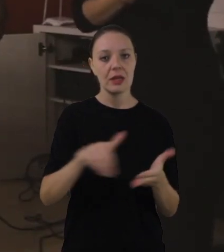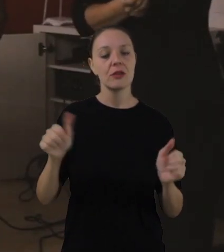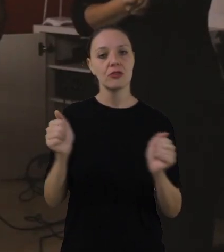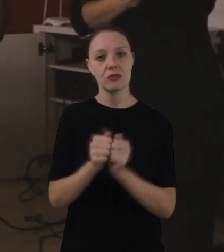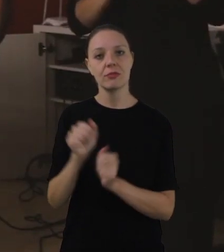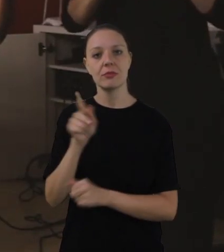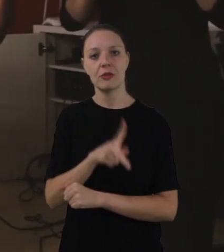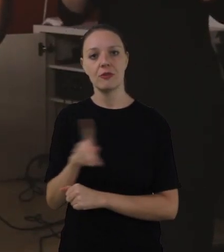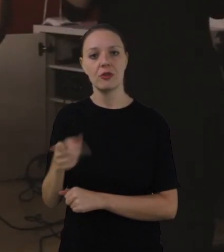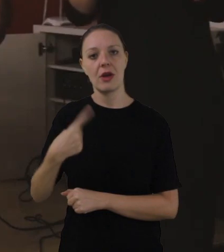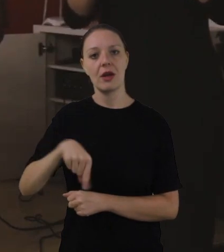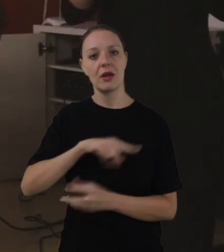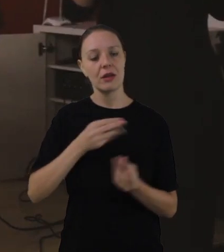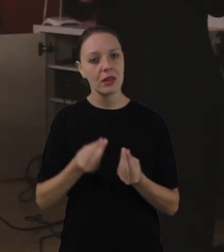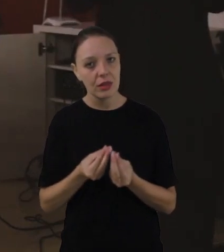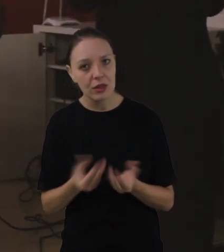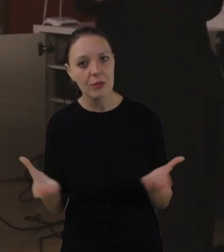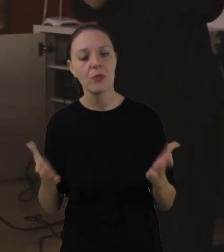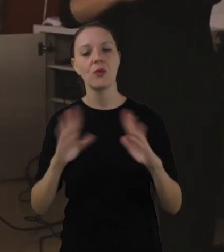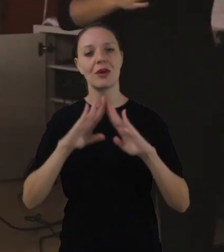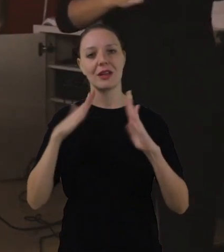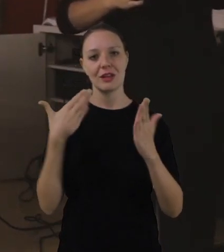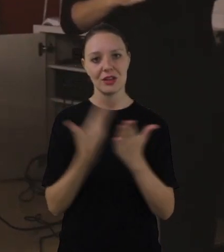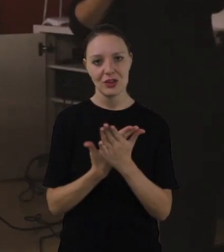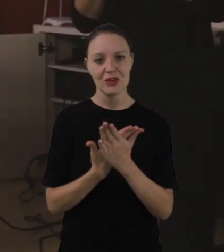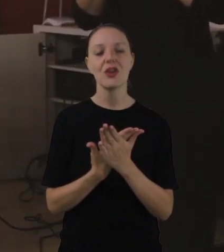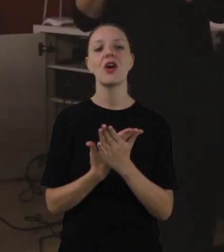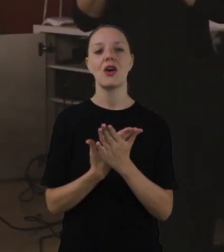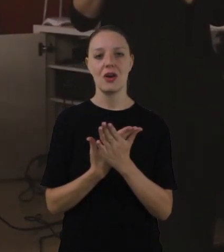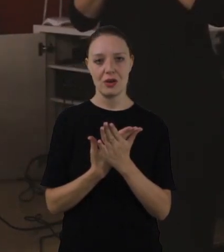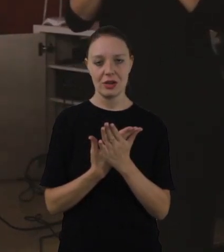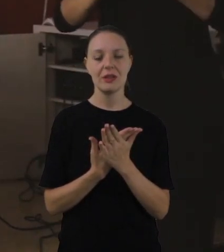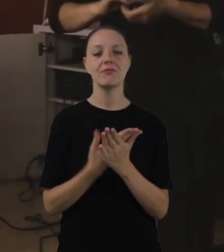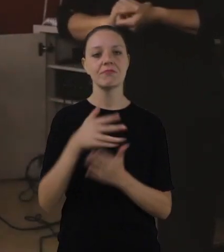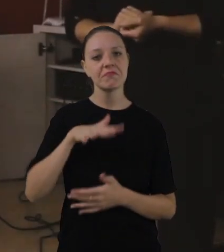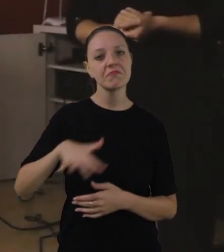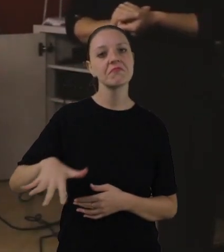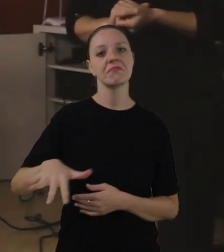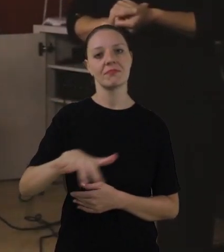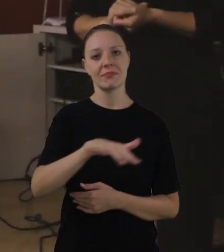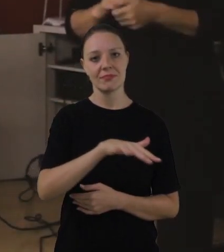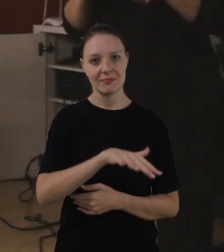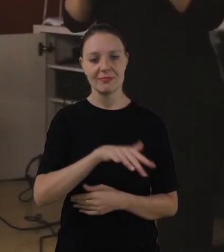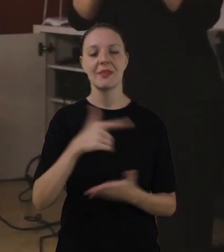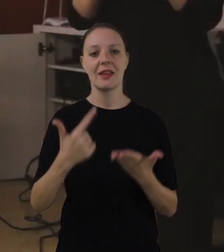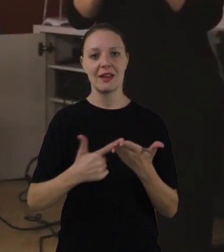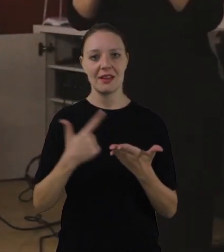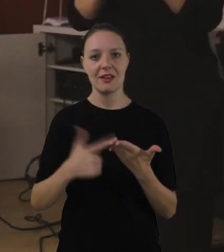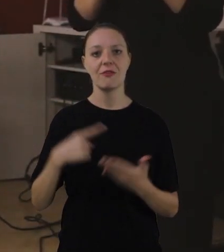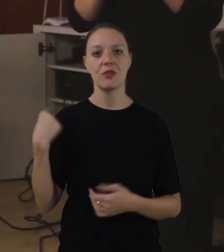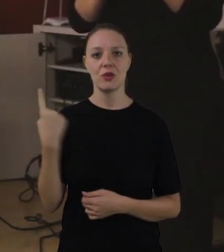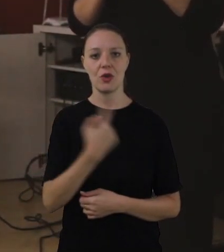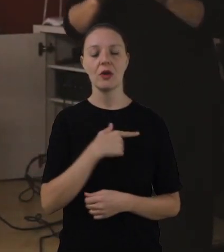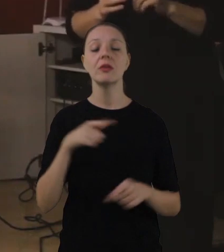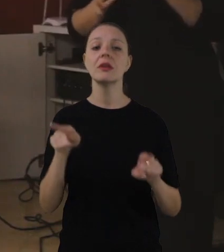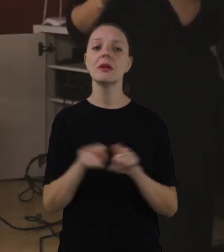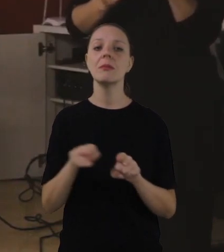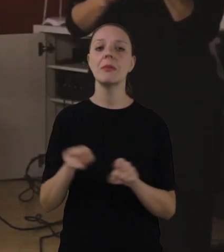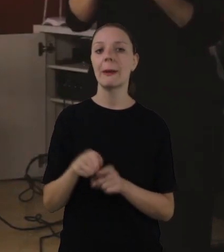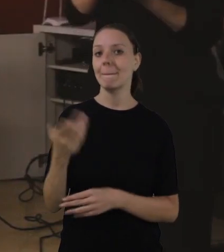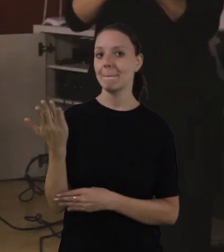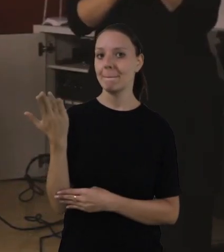todas as escolas locais também, o livro Guardiões das Águas. E também, na época, a gente